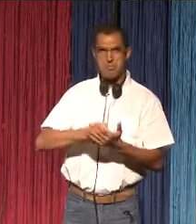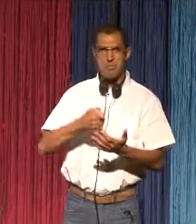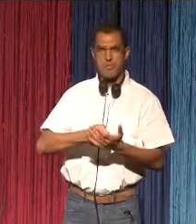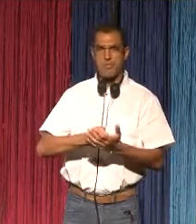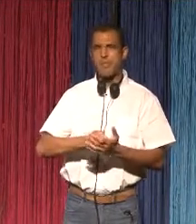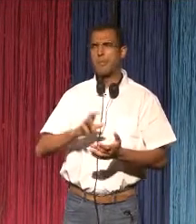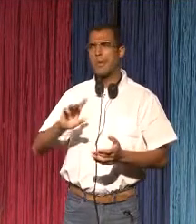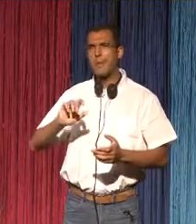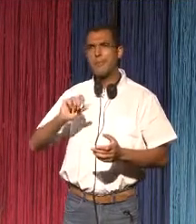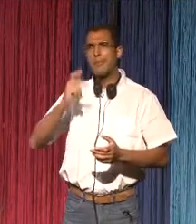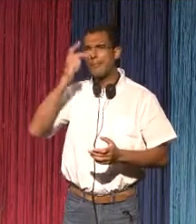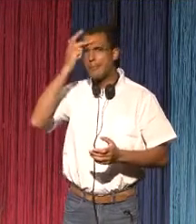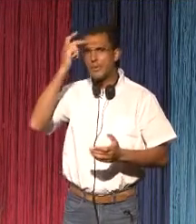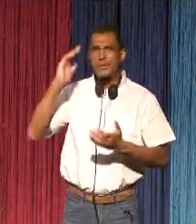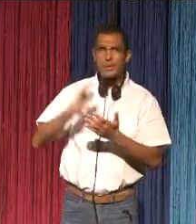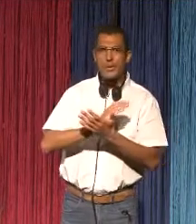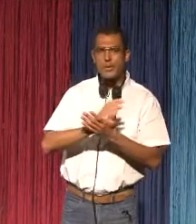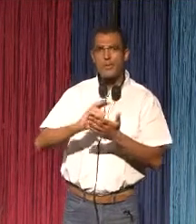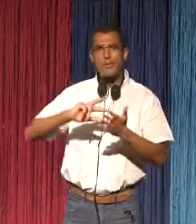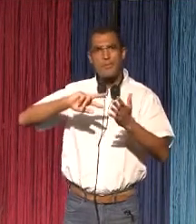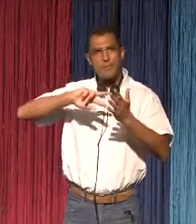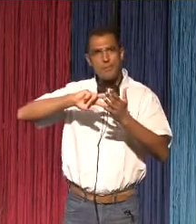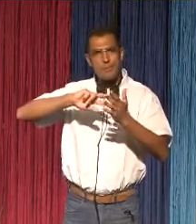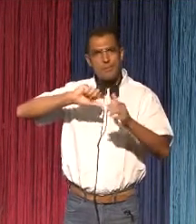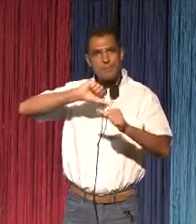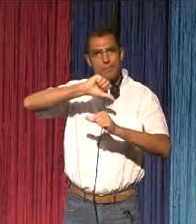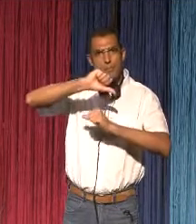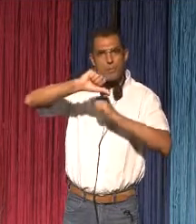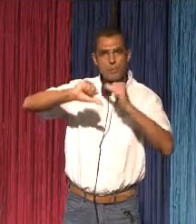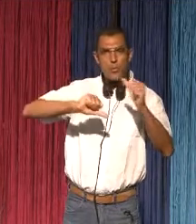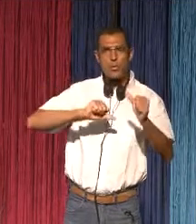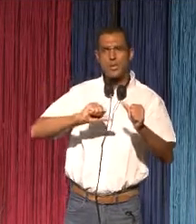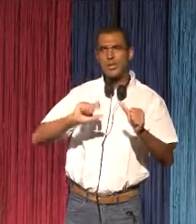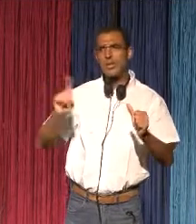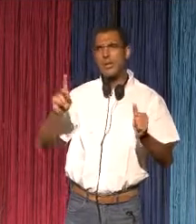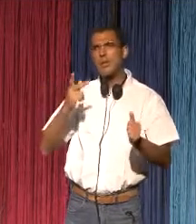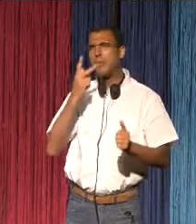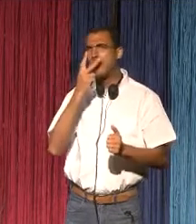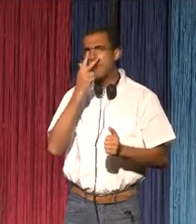Porque nem sempre a gente consegue ter o Lino com a gente nas reuniões ou nas